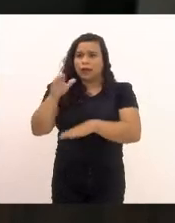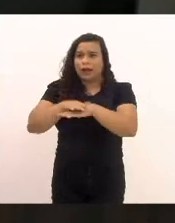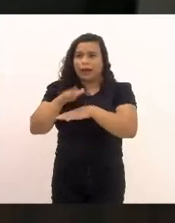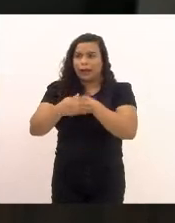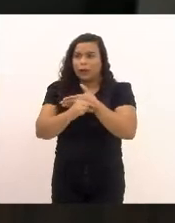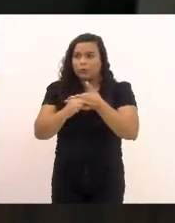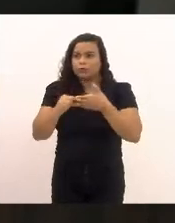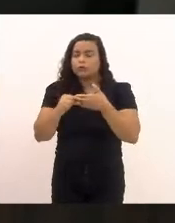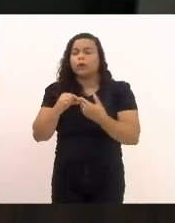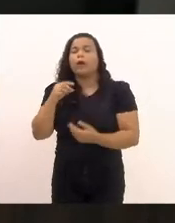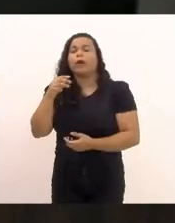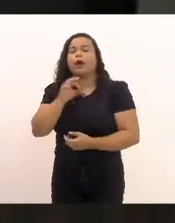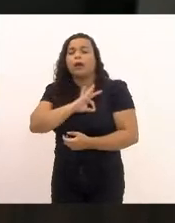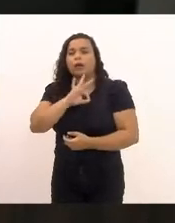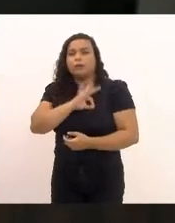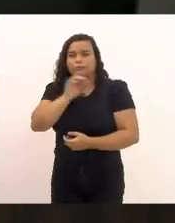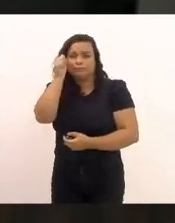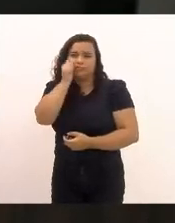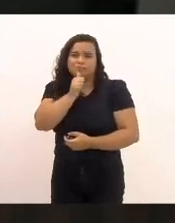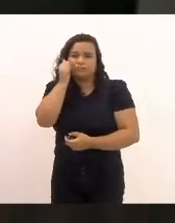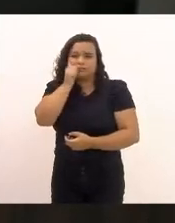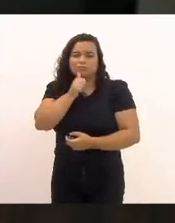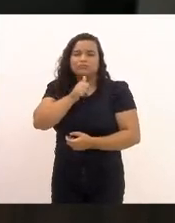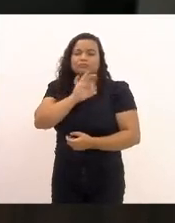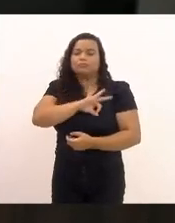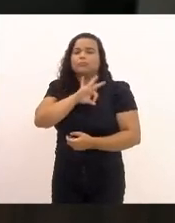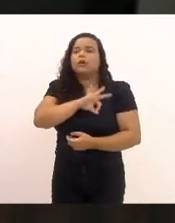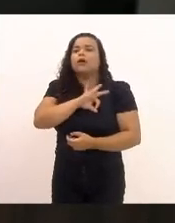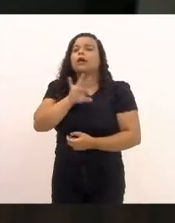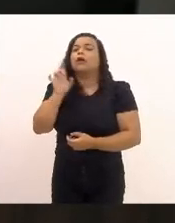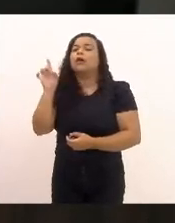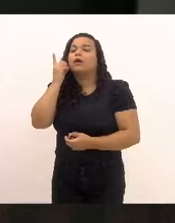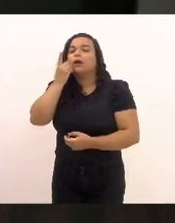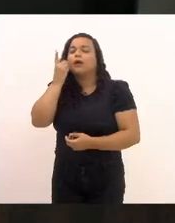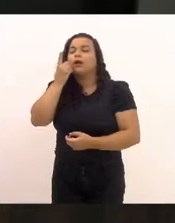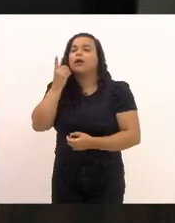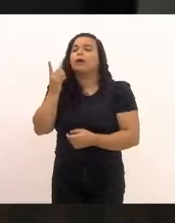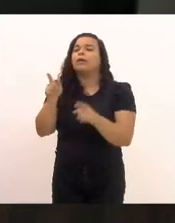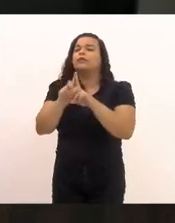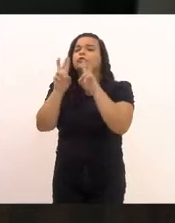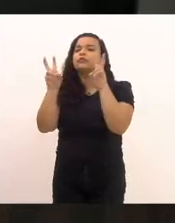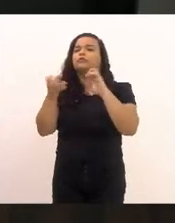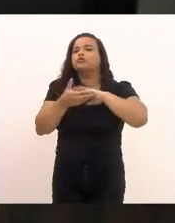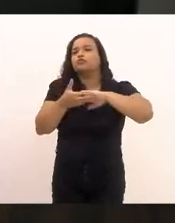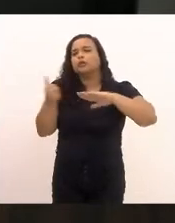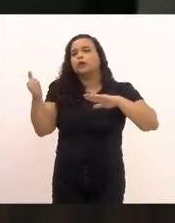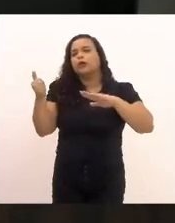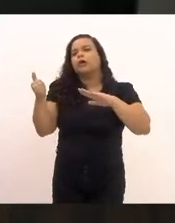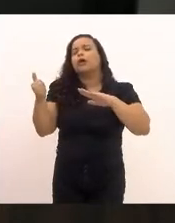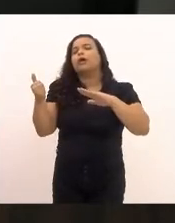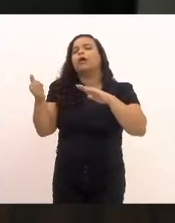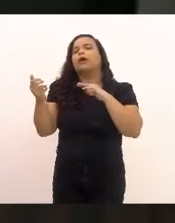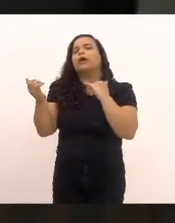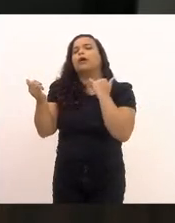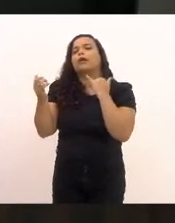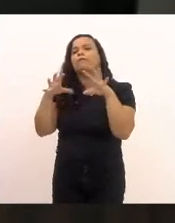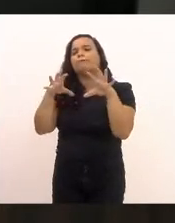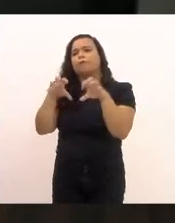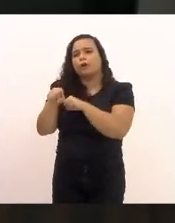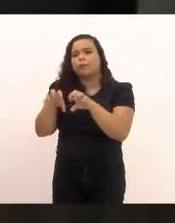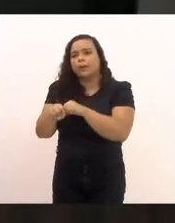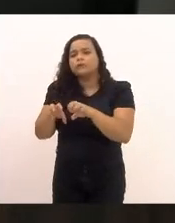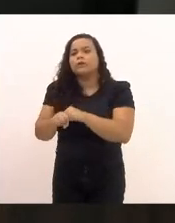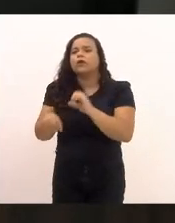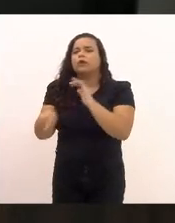Rocha, que dispõe sobre a exclusão de informação relativa à lotação de servidoras no Estado